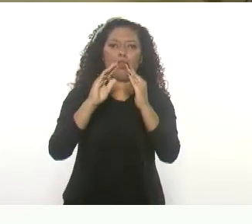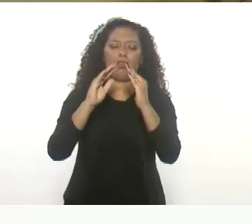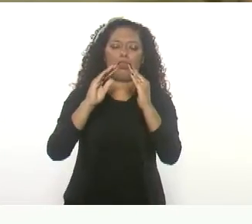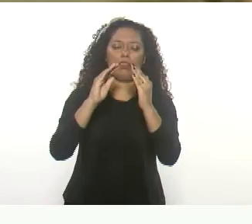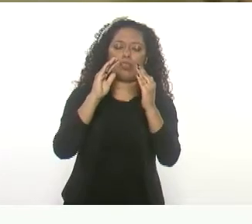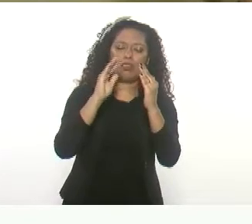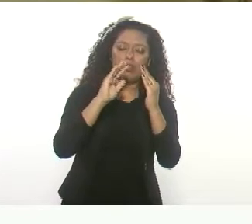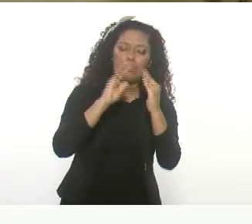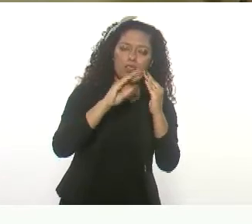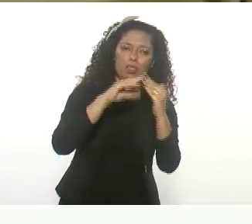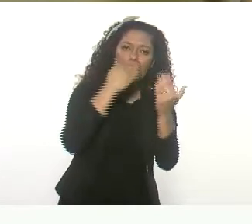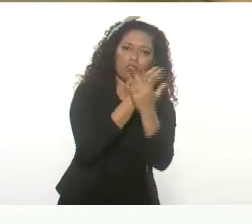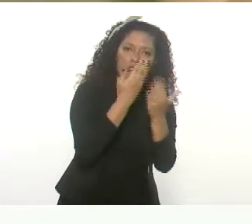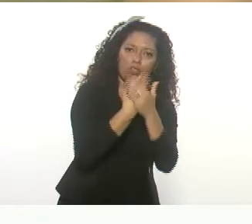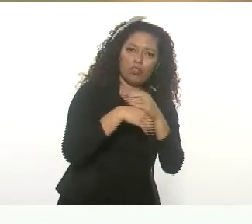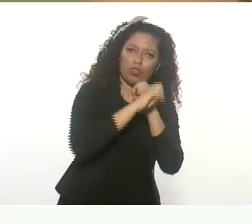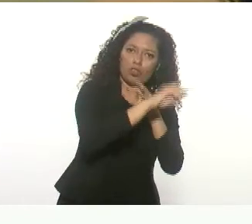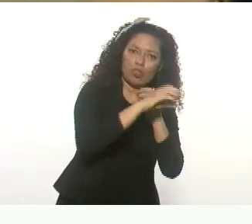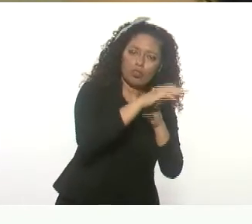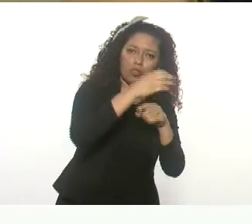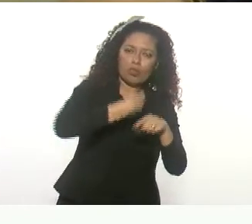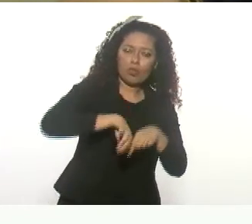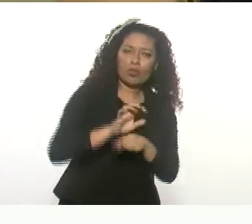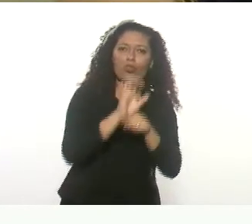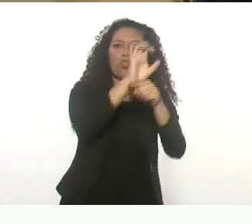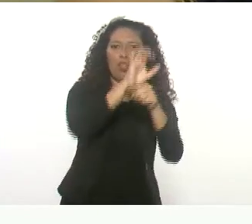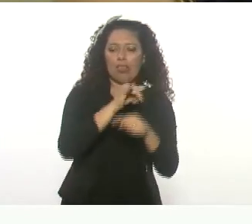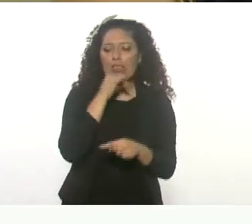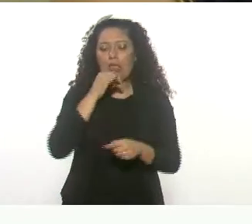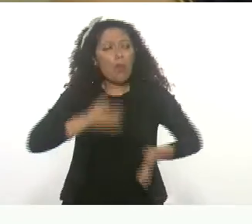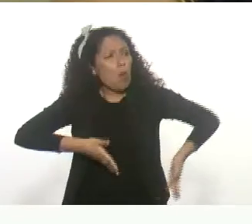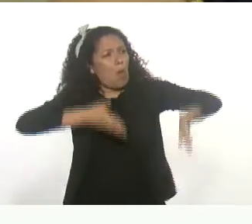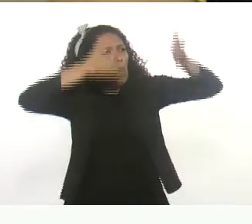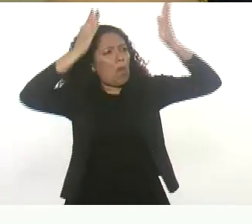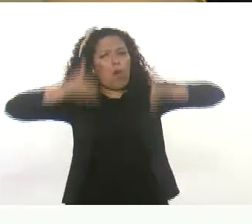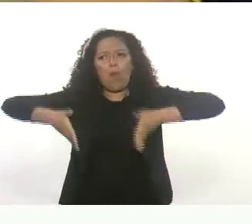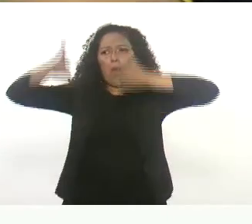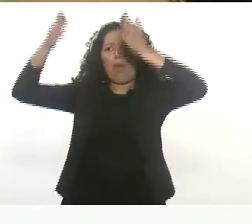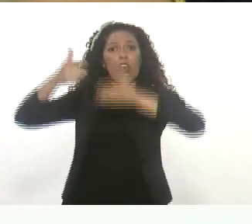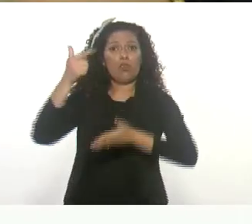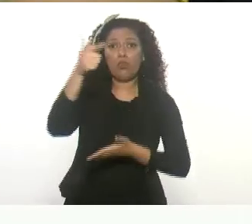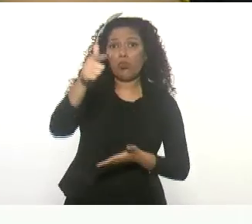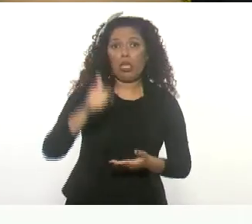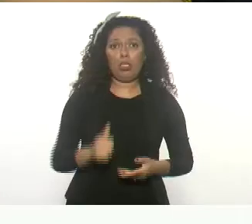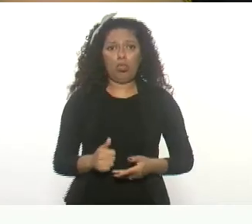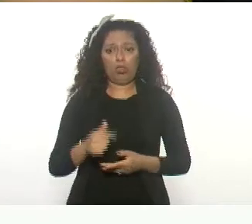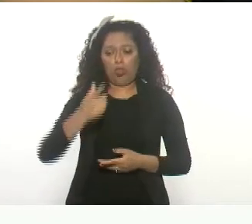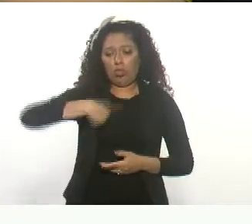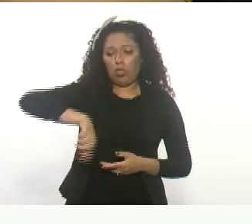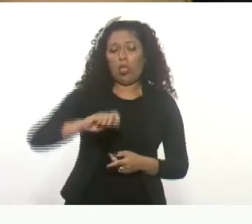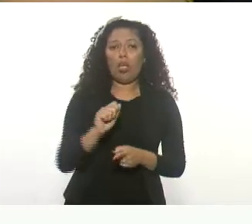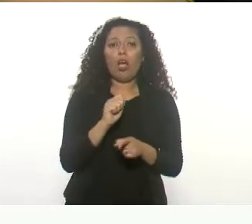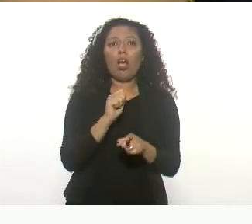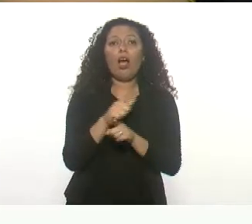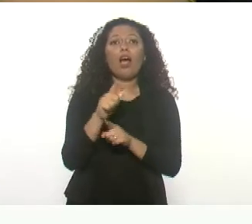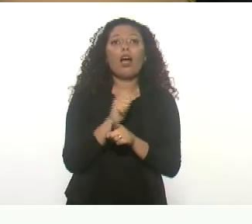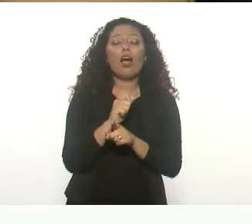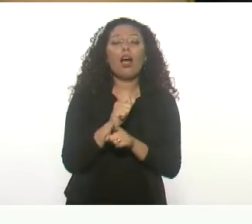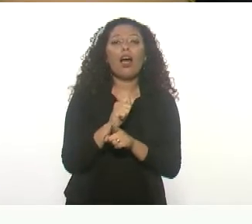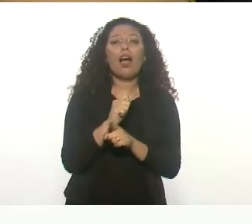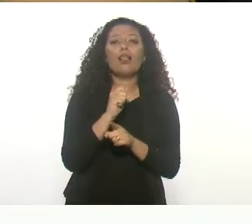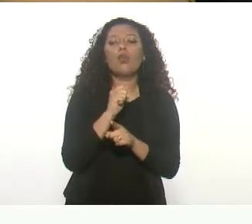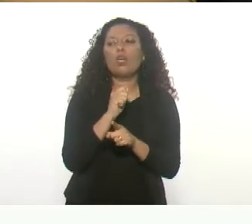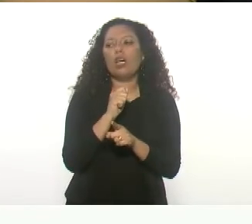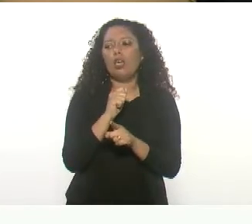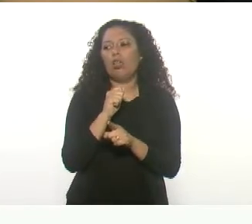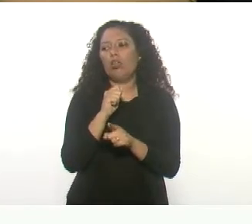As escolas estaduais, elas alugam o espaço das escolas municipais. Você sabe bem disso, teve dos 2 lados da moeda, tanto no nível municipal